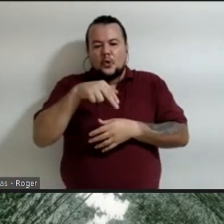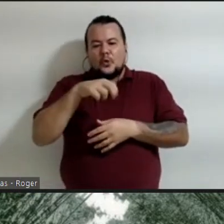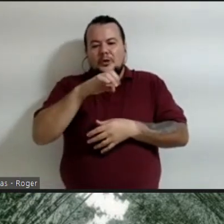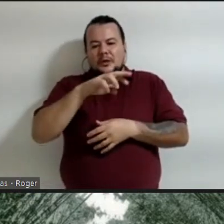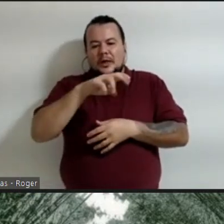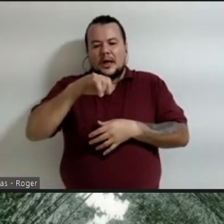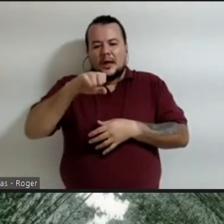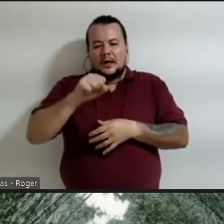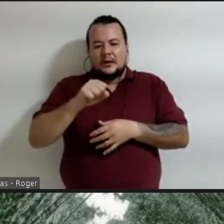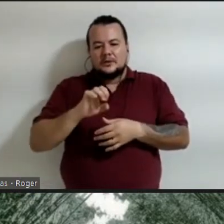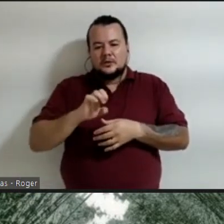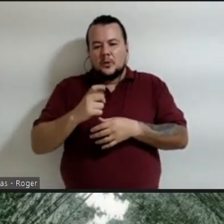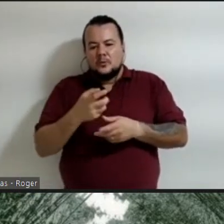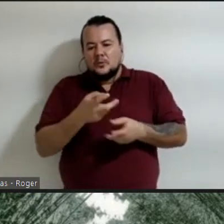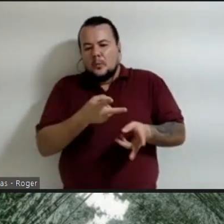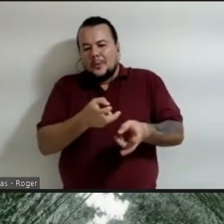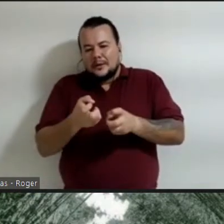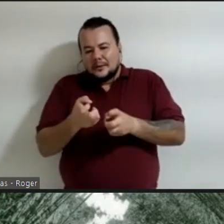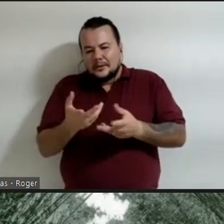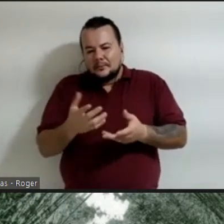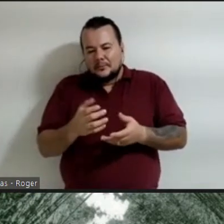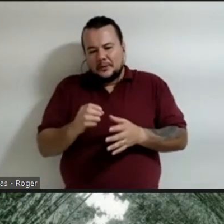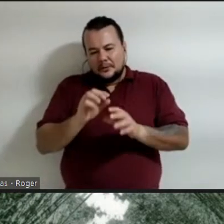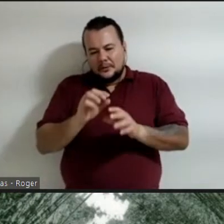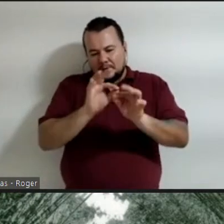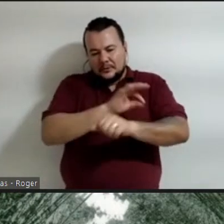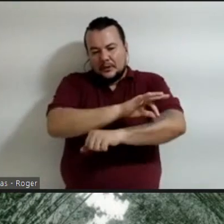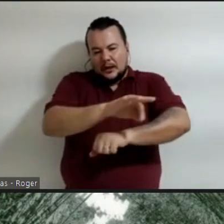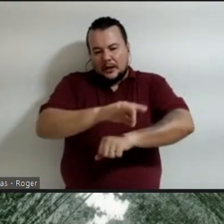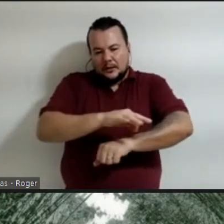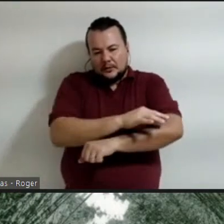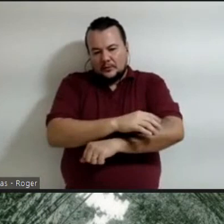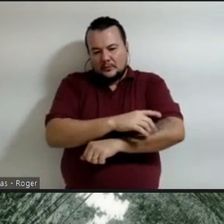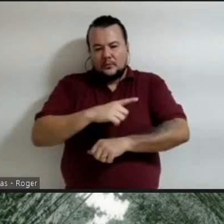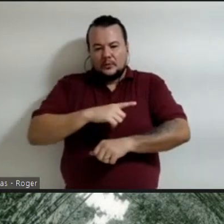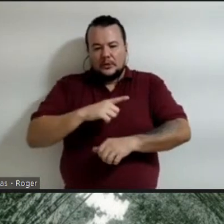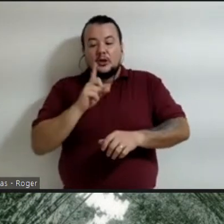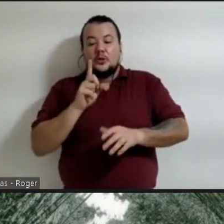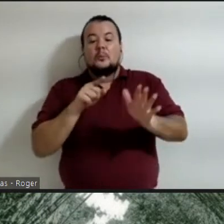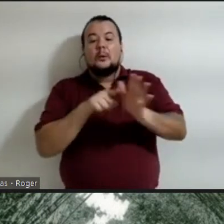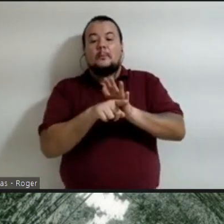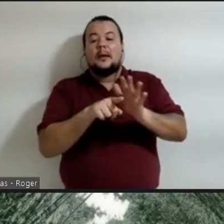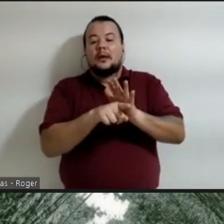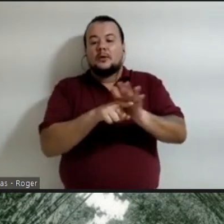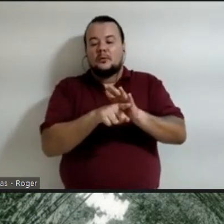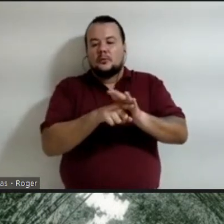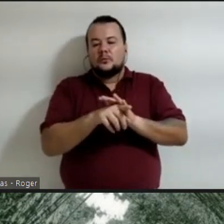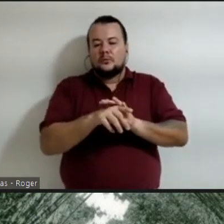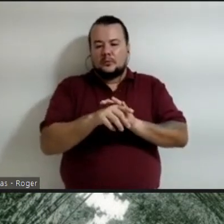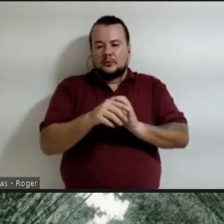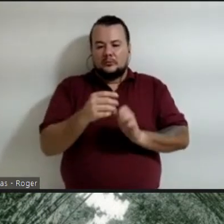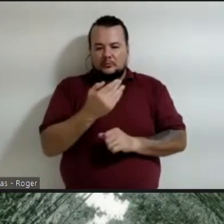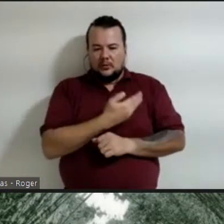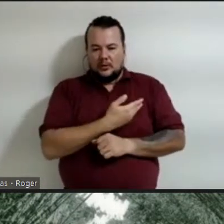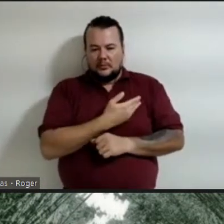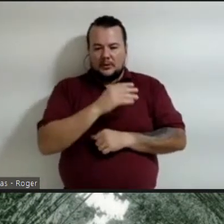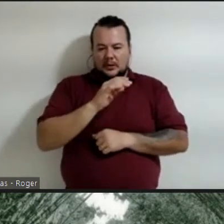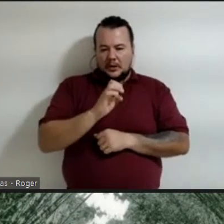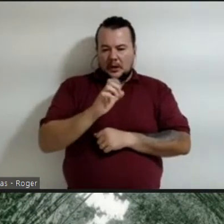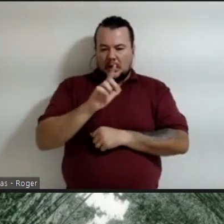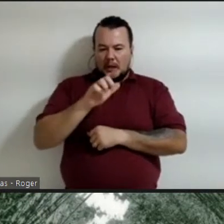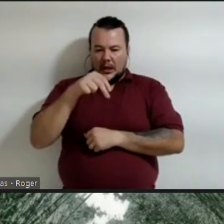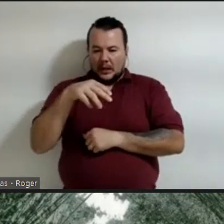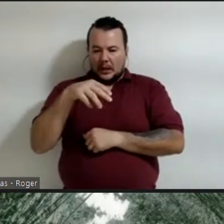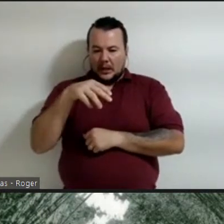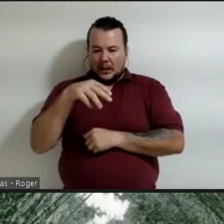ou digeridas nessa arquitetura. E há uma pergunta da nossa colega Elane, da UNB, que